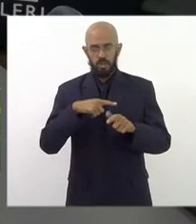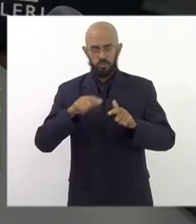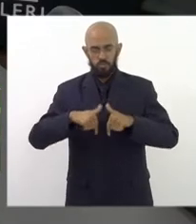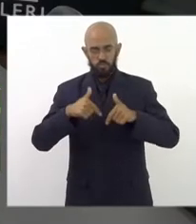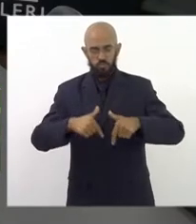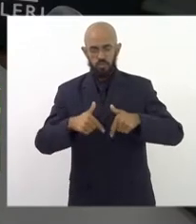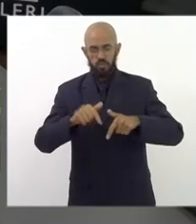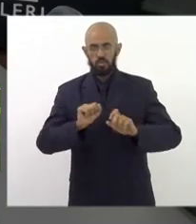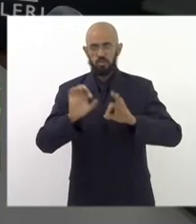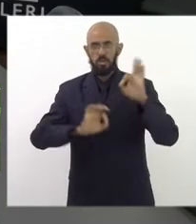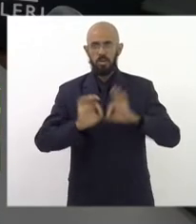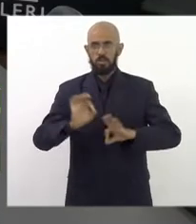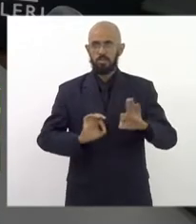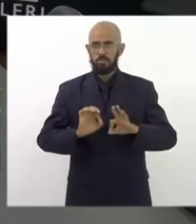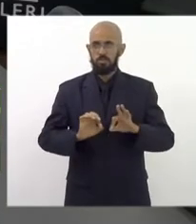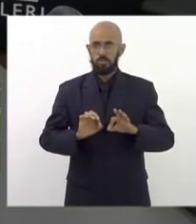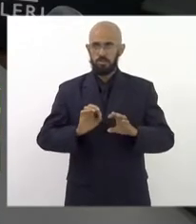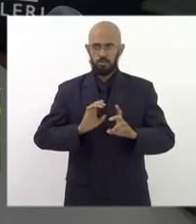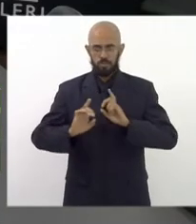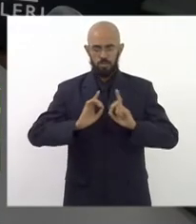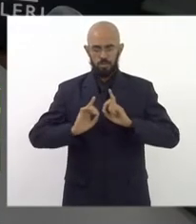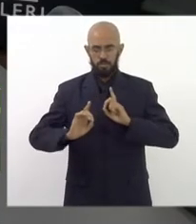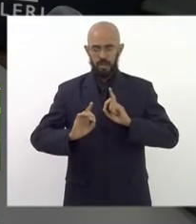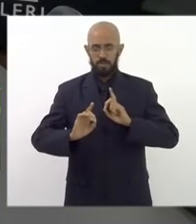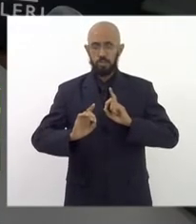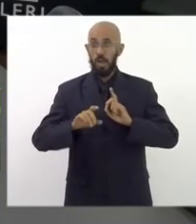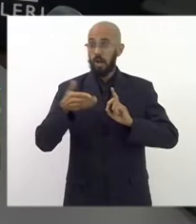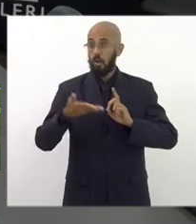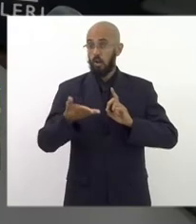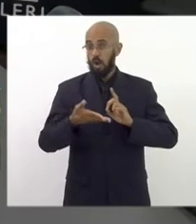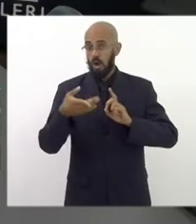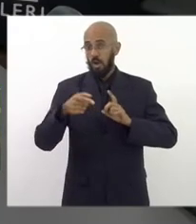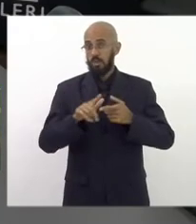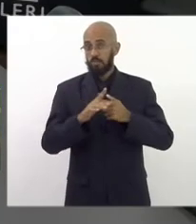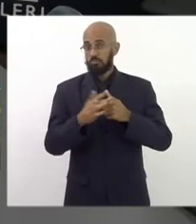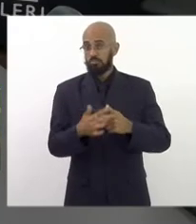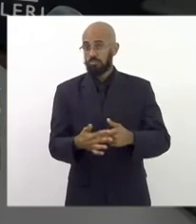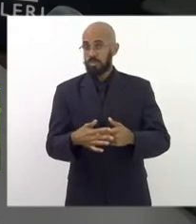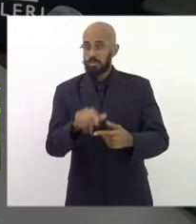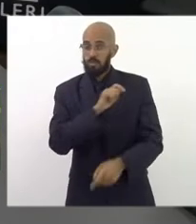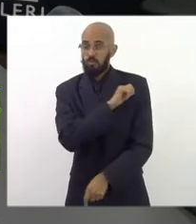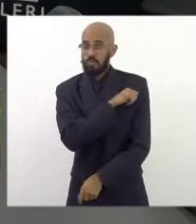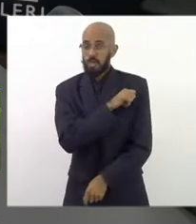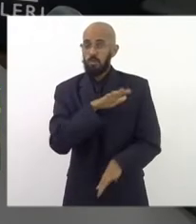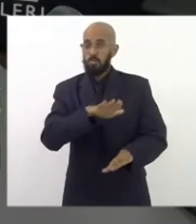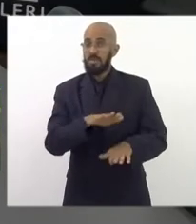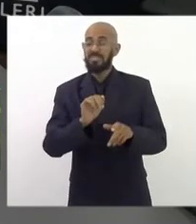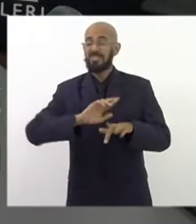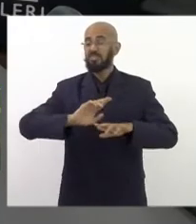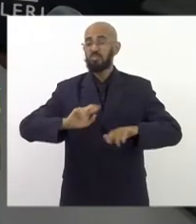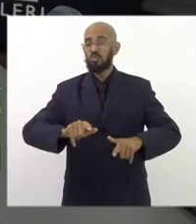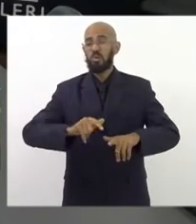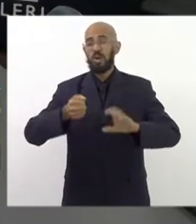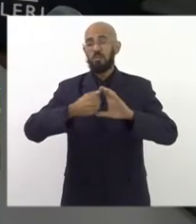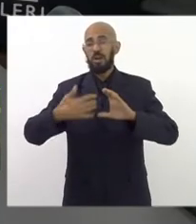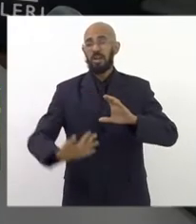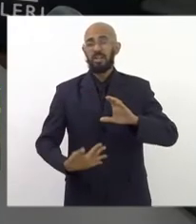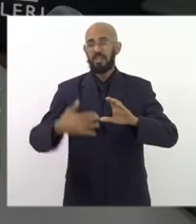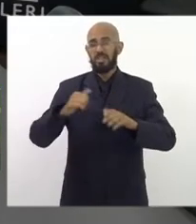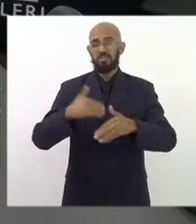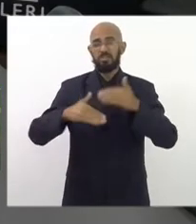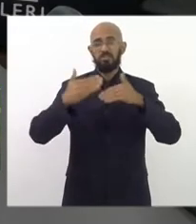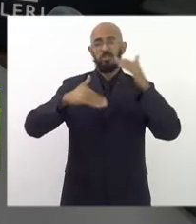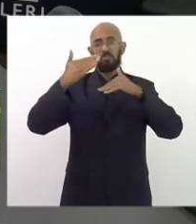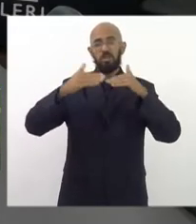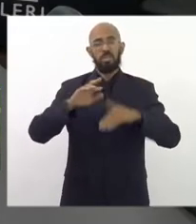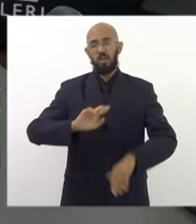no debate da recuperação fiscal. Há um plano que foi apresentado, mas esse plano não é um plano de caráter desenvolvimentista, né? Esse é um